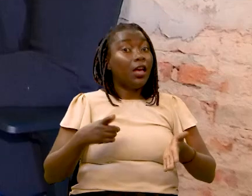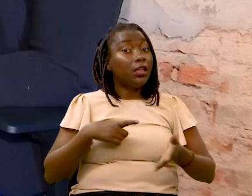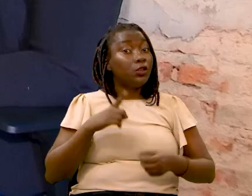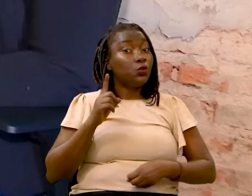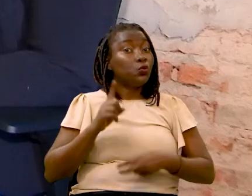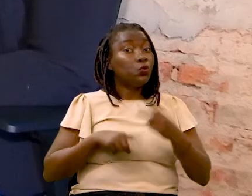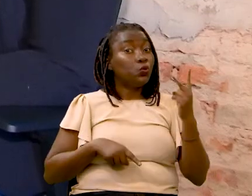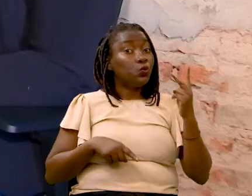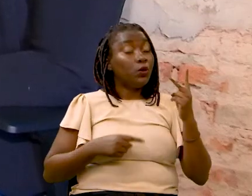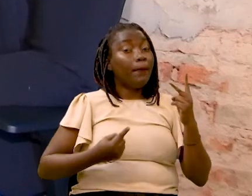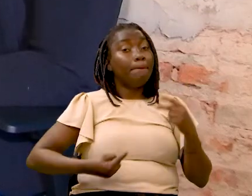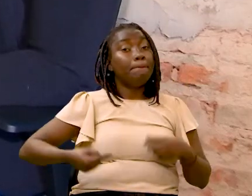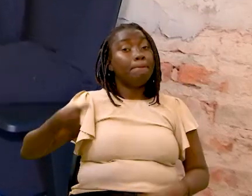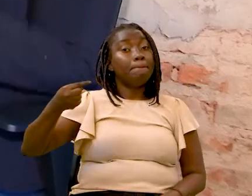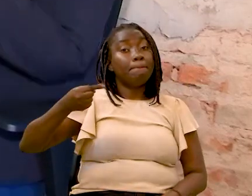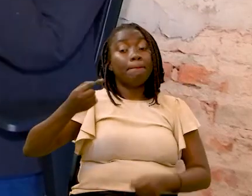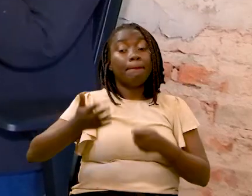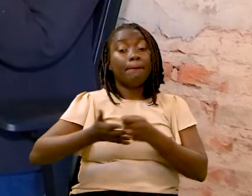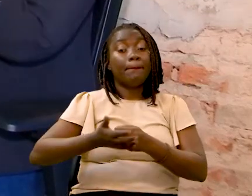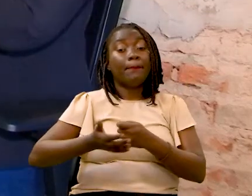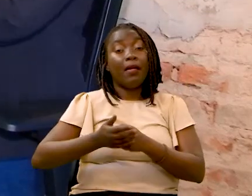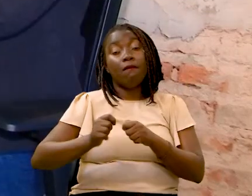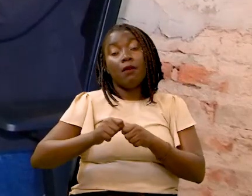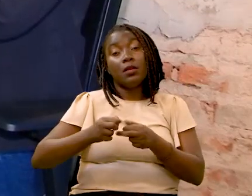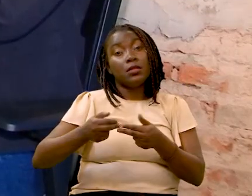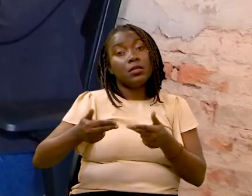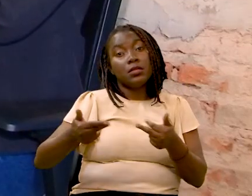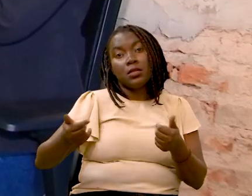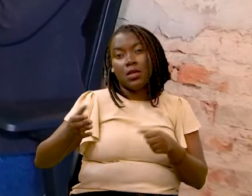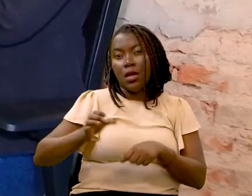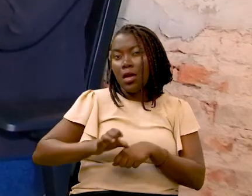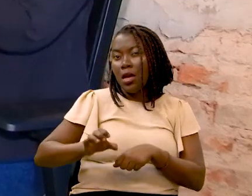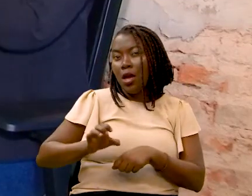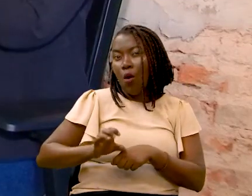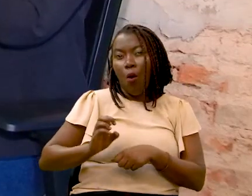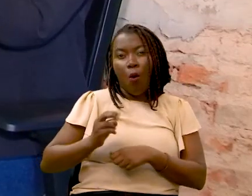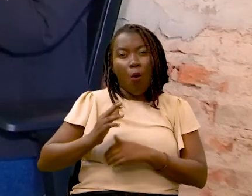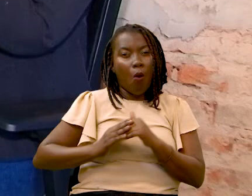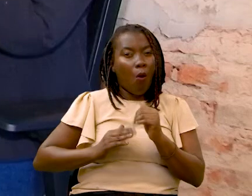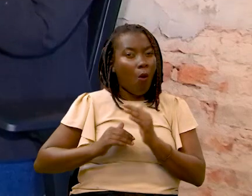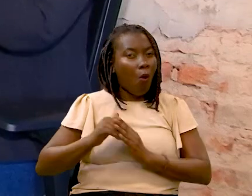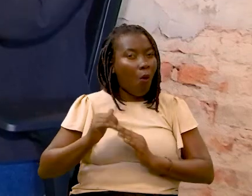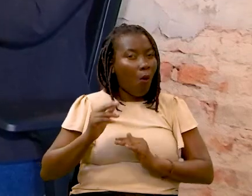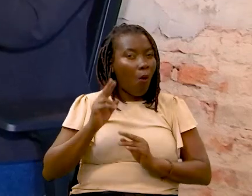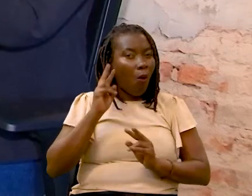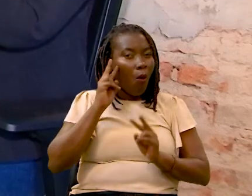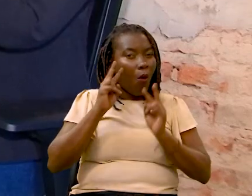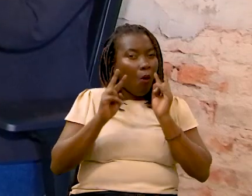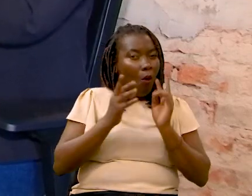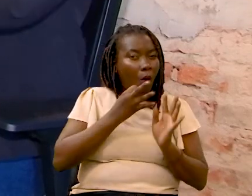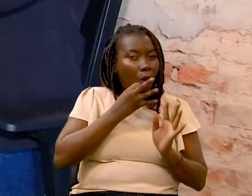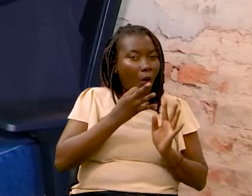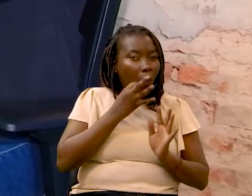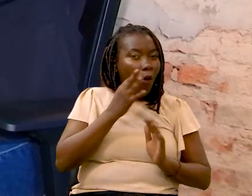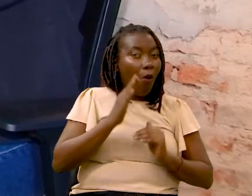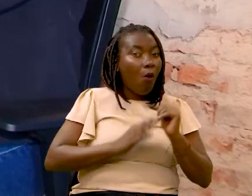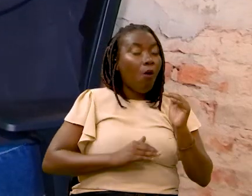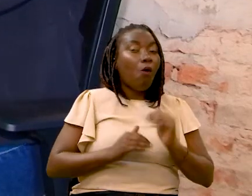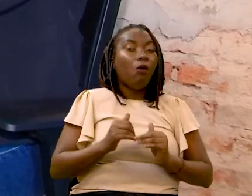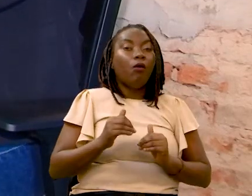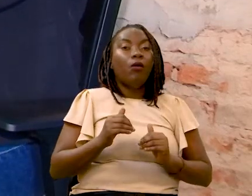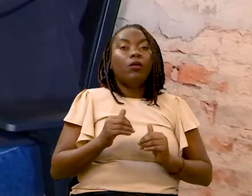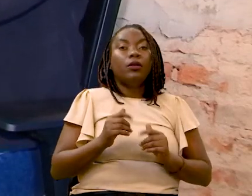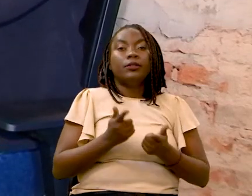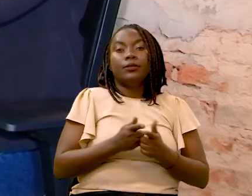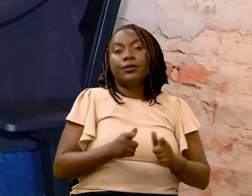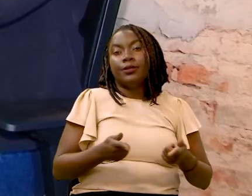nesse período? Tem duas coisas. Primeiro, você teve que fazer algum tipo de curso ou qualificação do ponto de vista